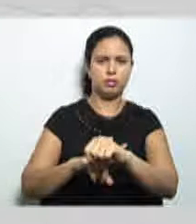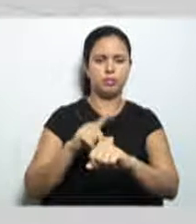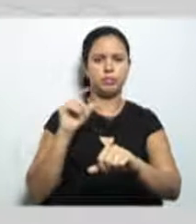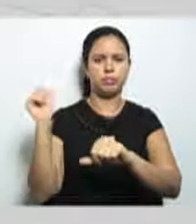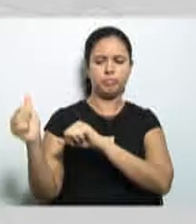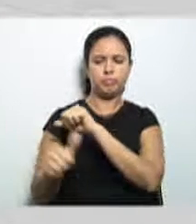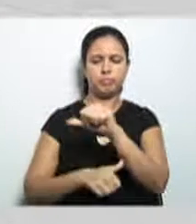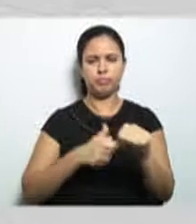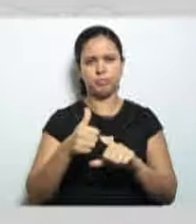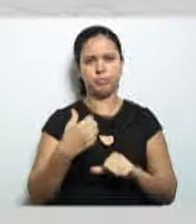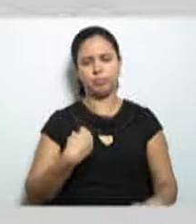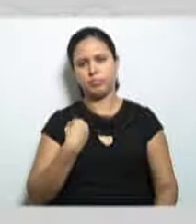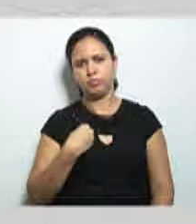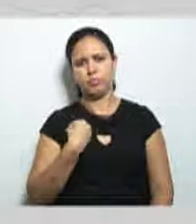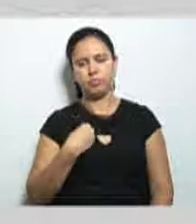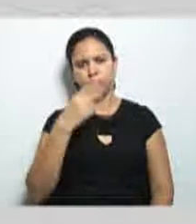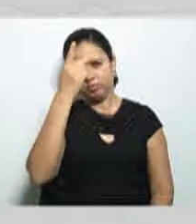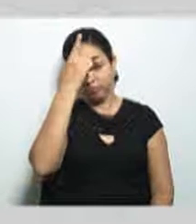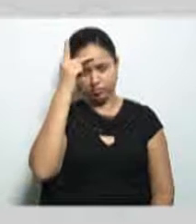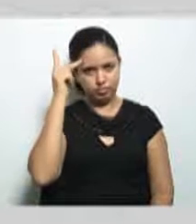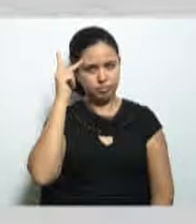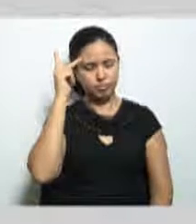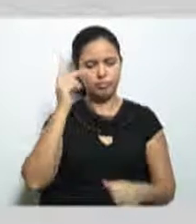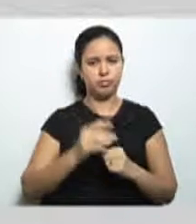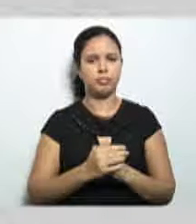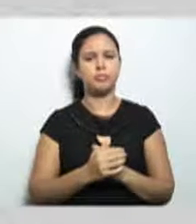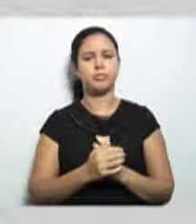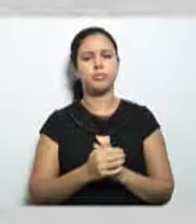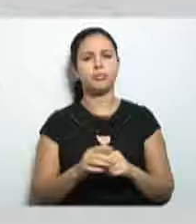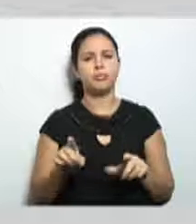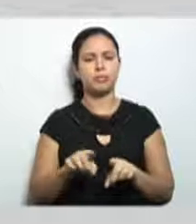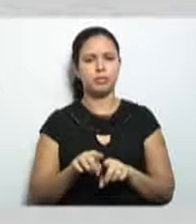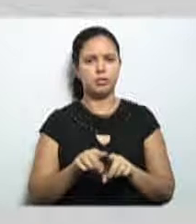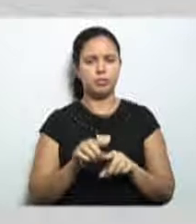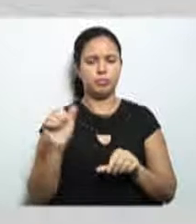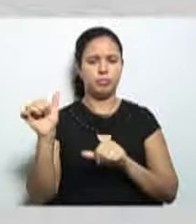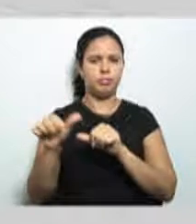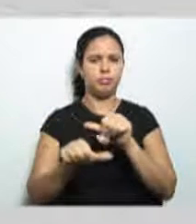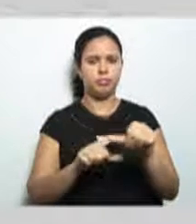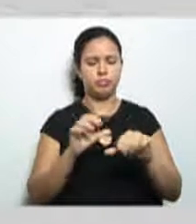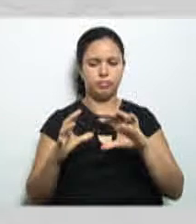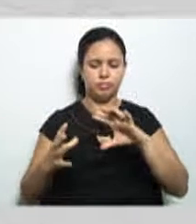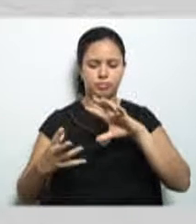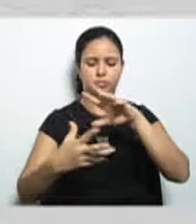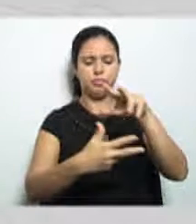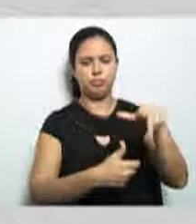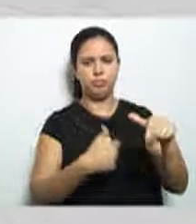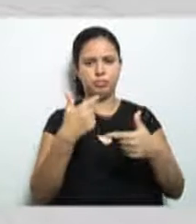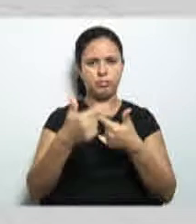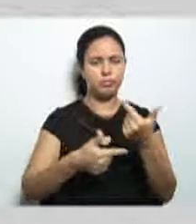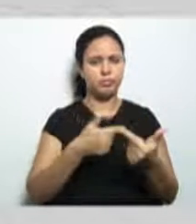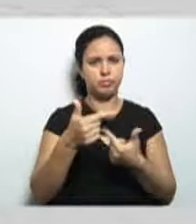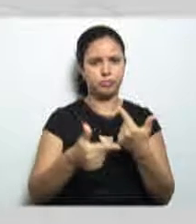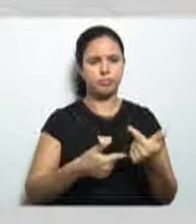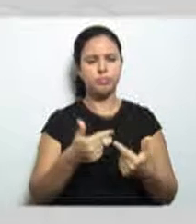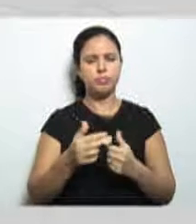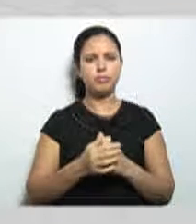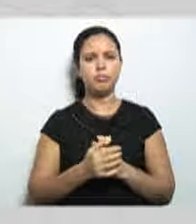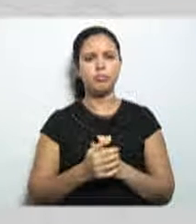alterações na vida do homem contemporâneo e, consequentemente, alterou o mundo do trabalho,